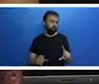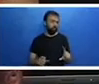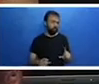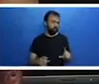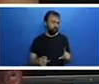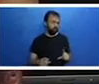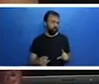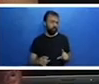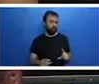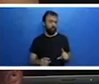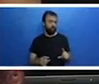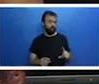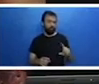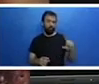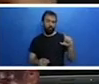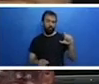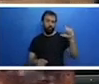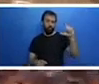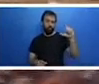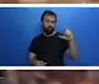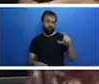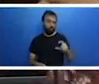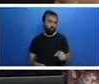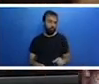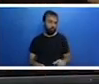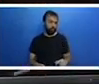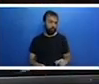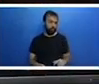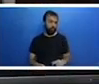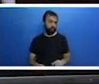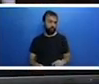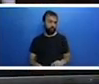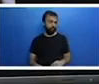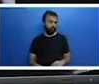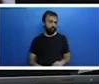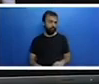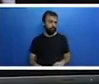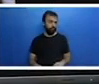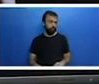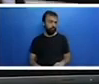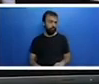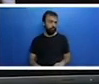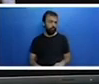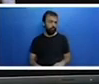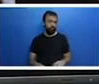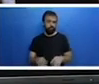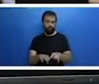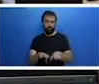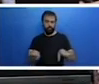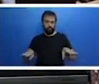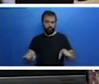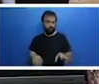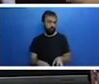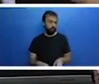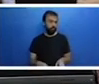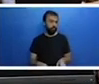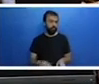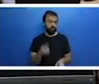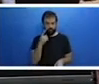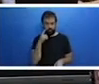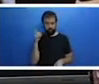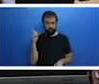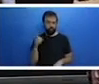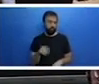vou sair da A2, eu vou vir para A3. Isso aí eu vou mostrar para vocês como é que é também. O tabuleiro, como ele é montado, né,